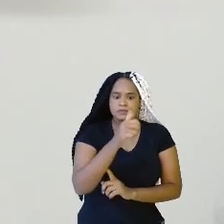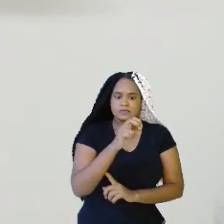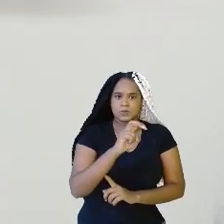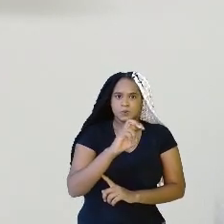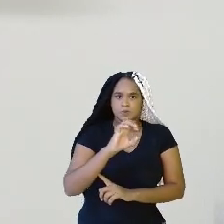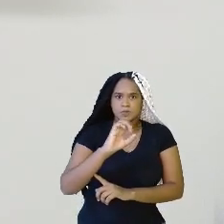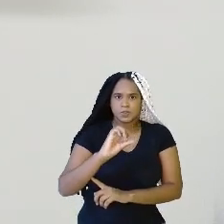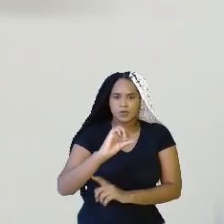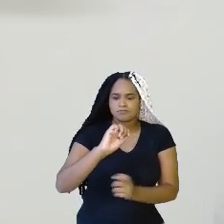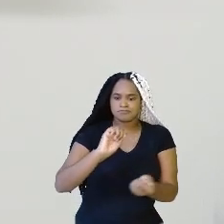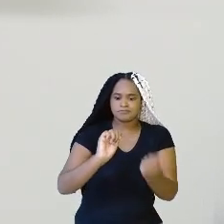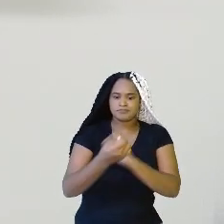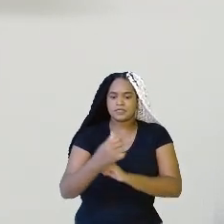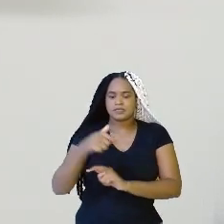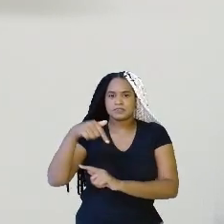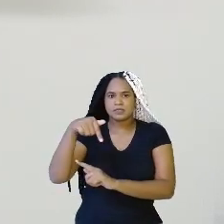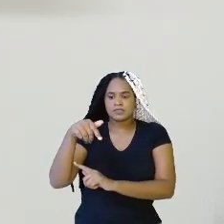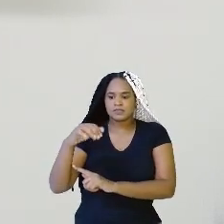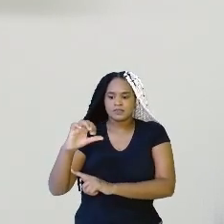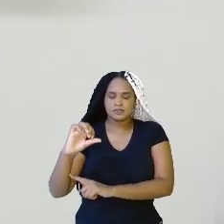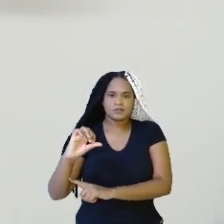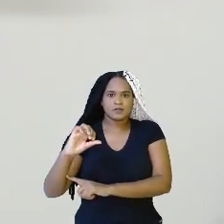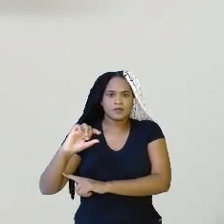R$ 79,90.